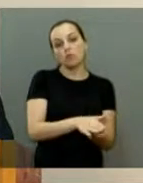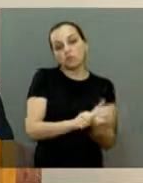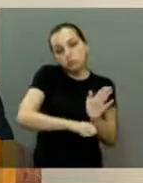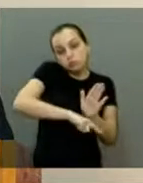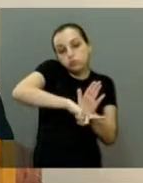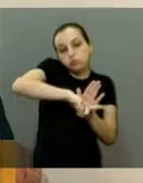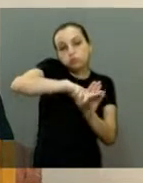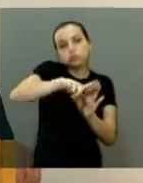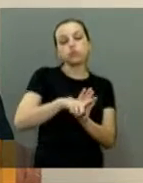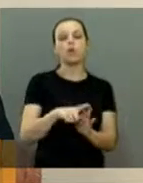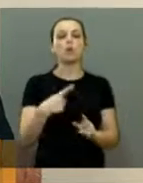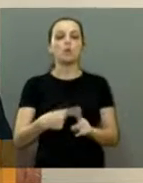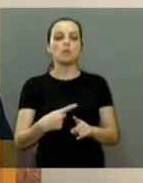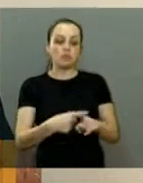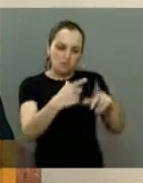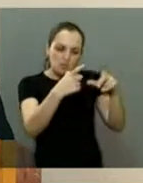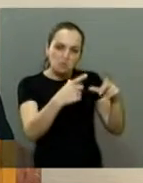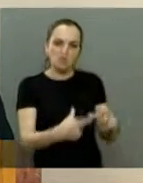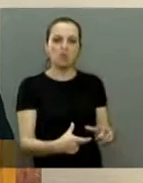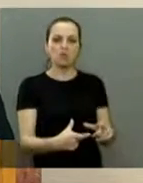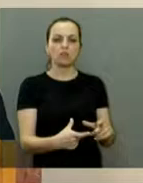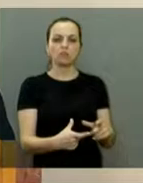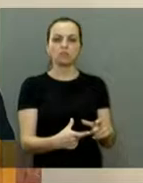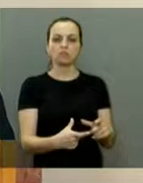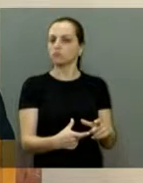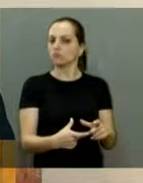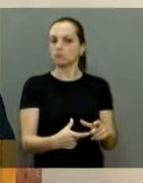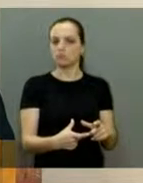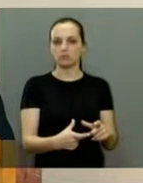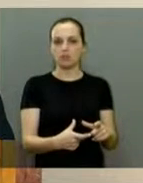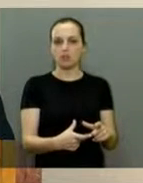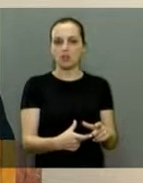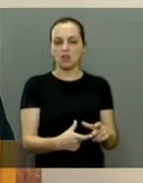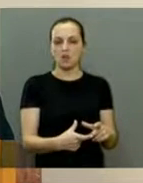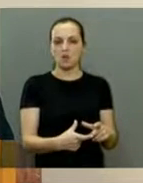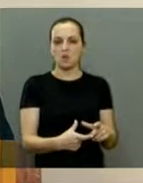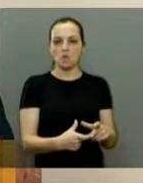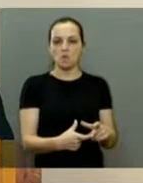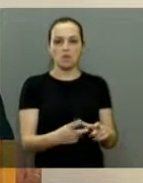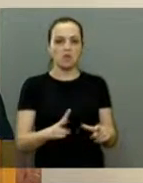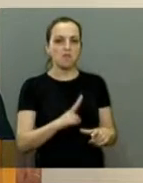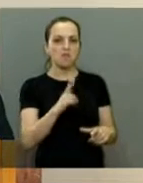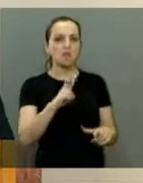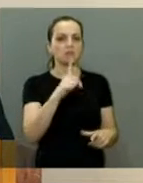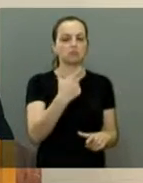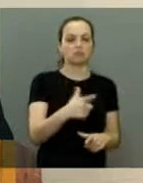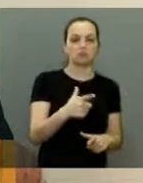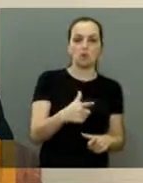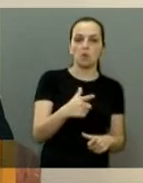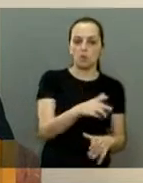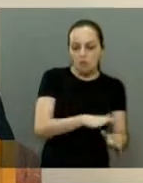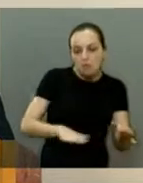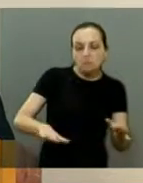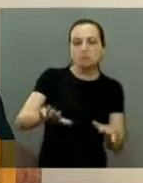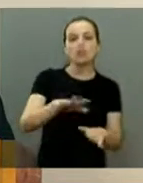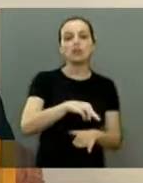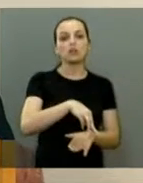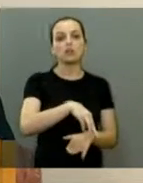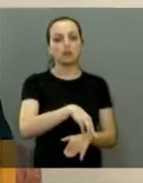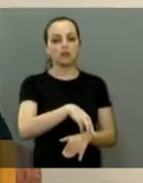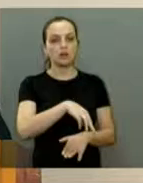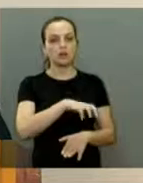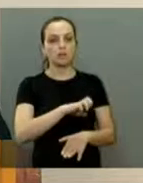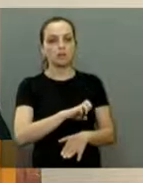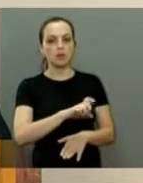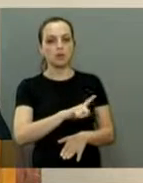está é literalmente 111 e desqualificando desvalorizando toda aquela região do melhado daqueles